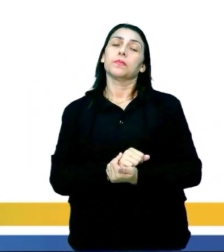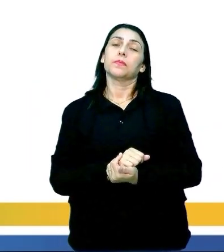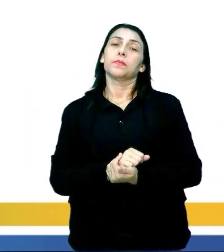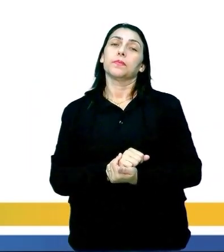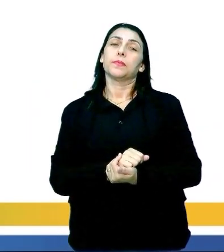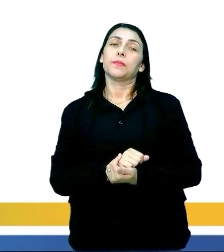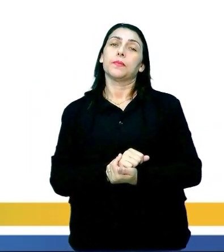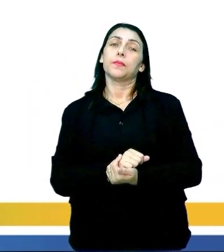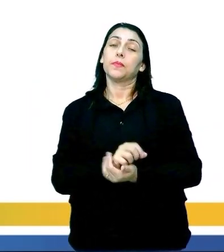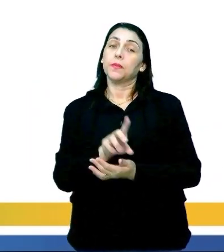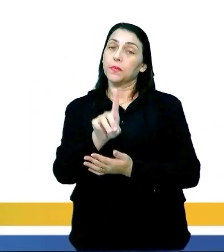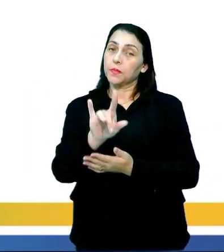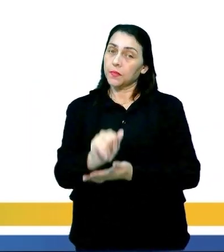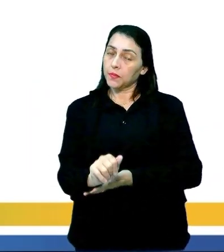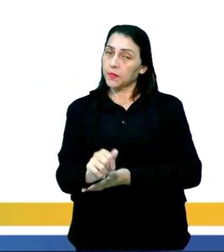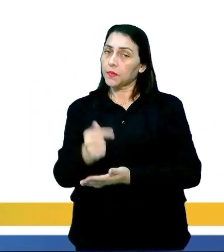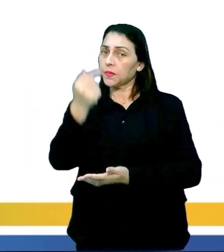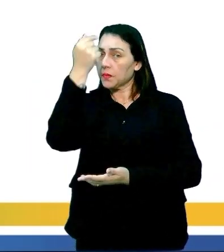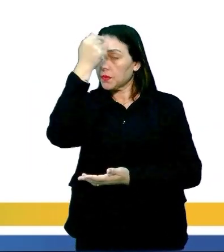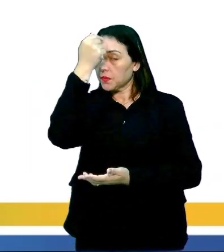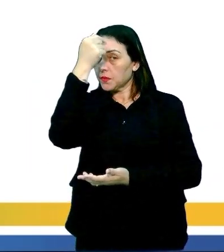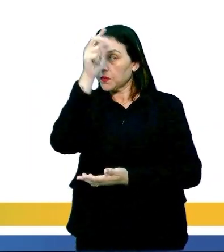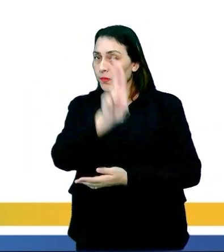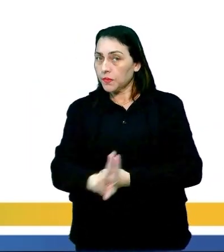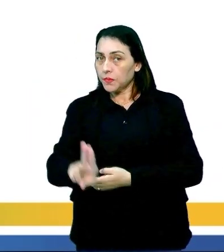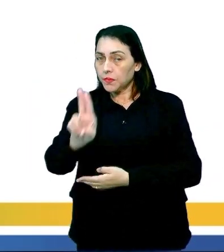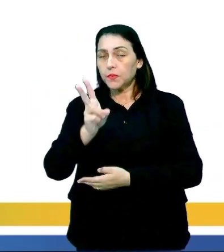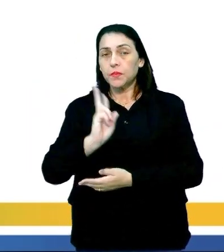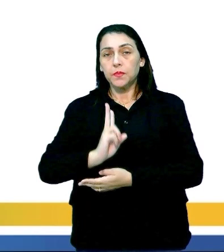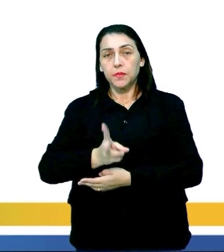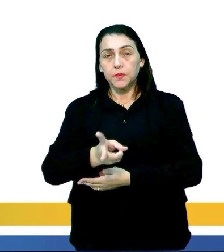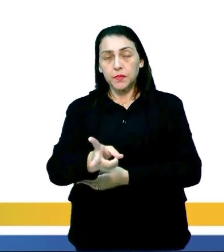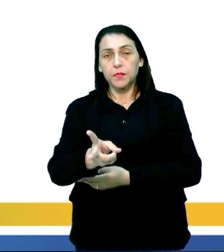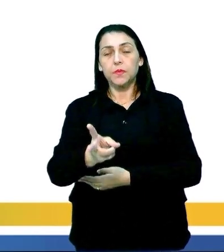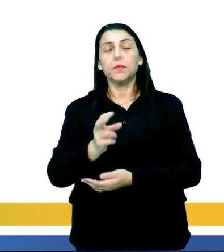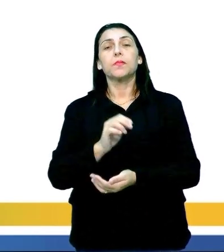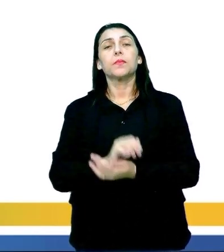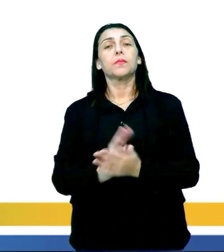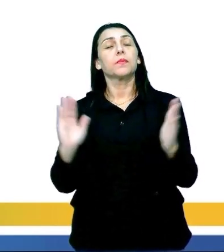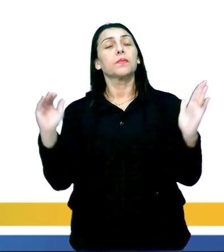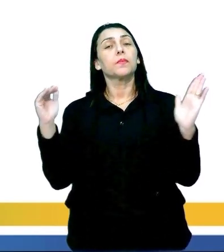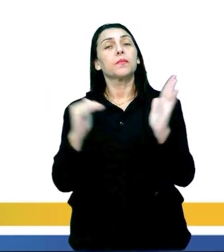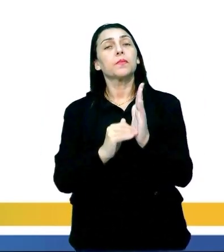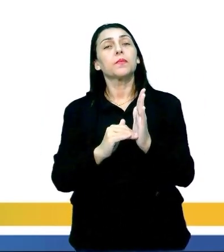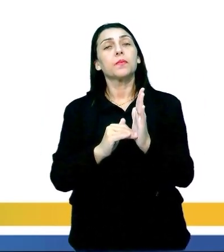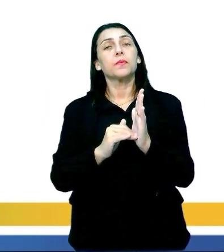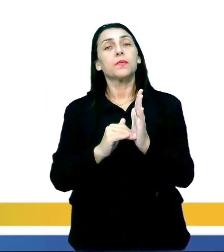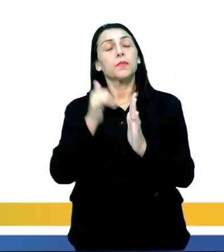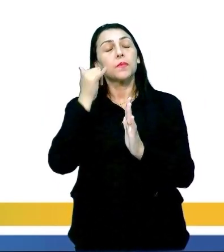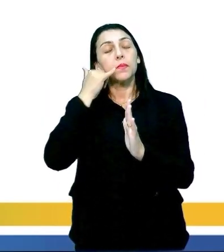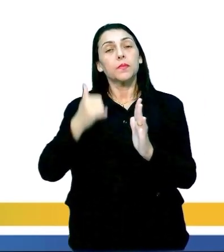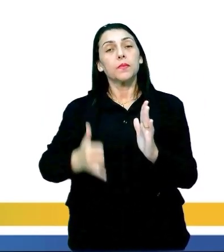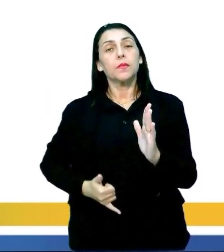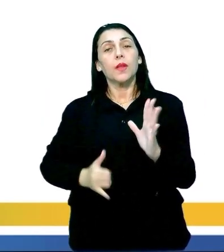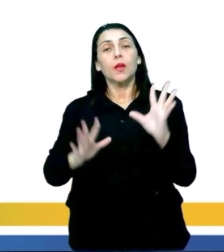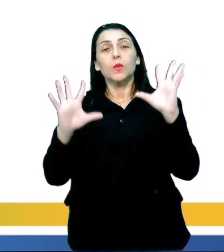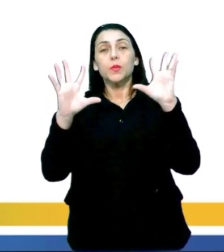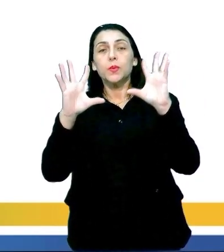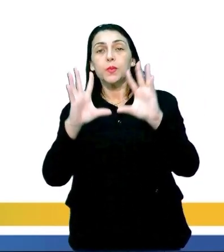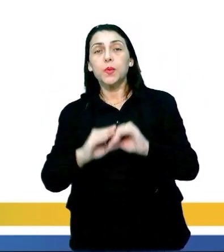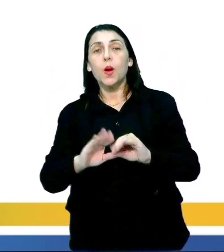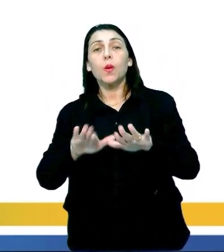De um determinado dia. Supondo que o consumo manteve o padrão até a bateria se esgotar. A